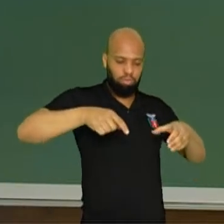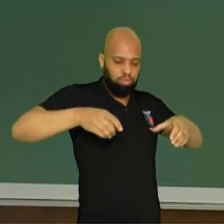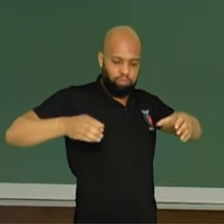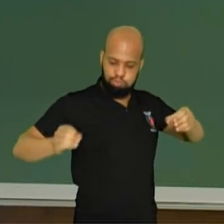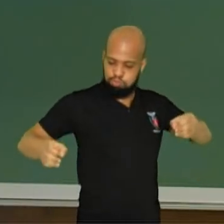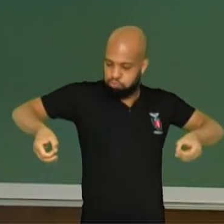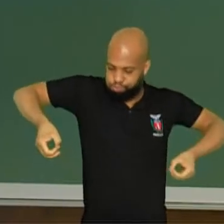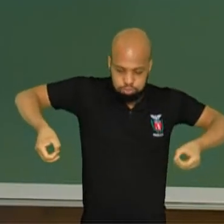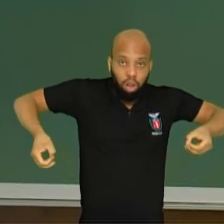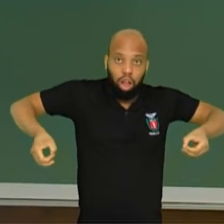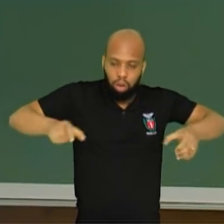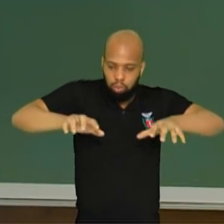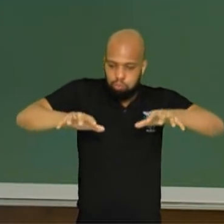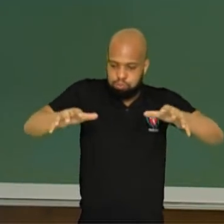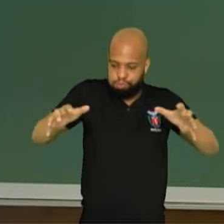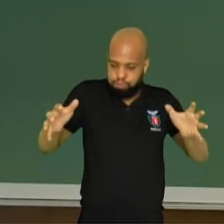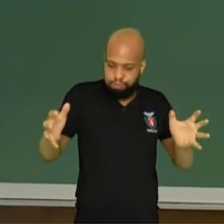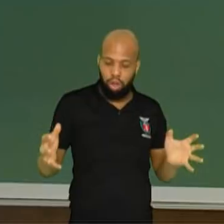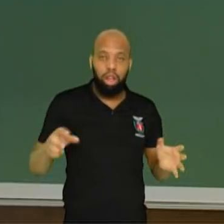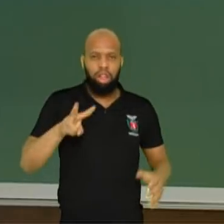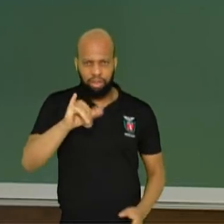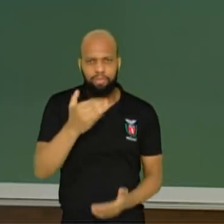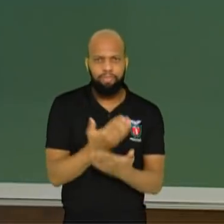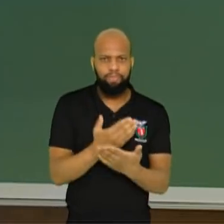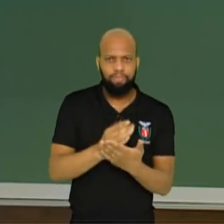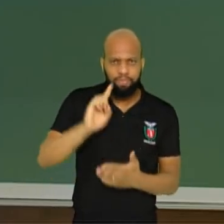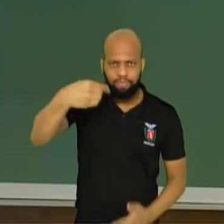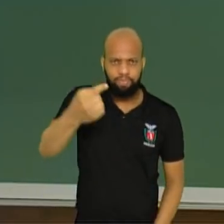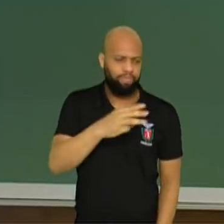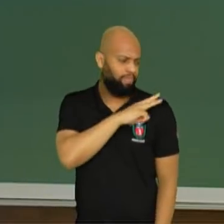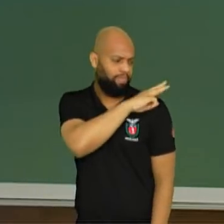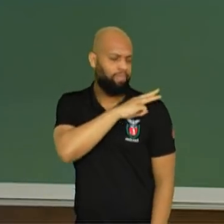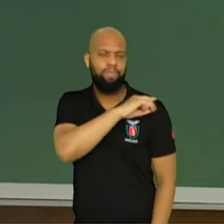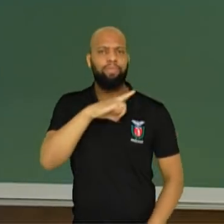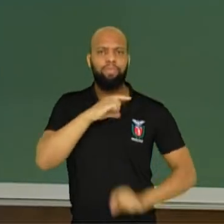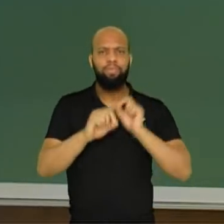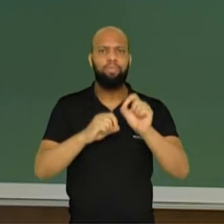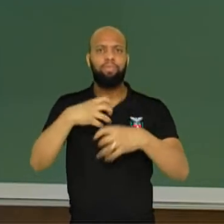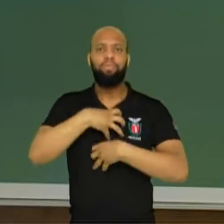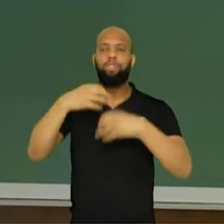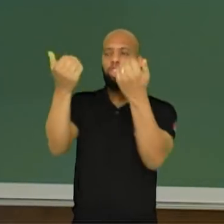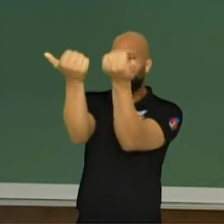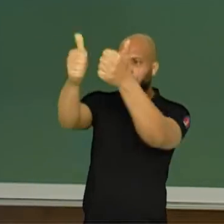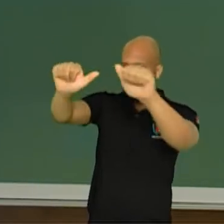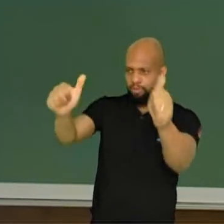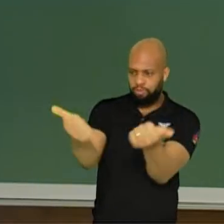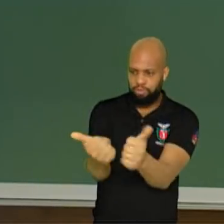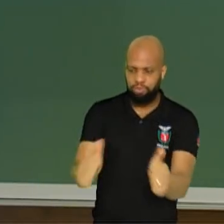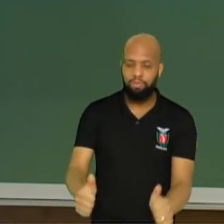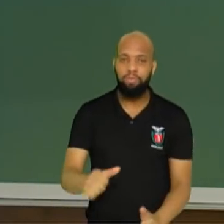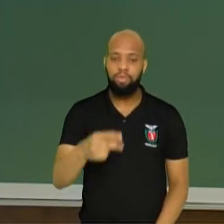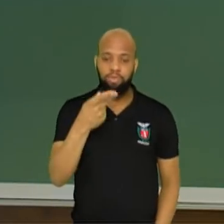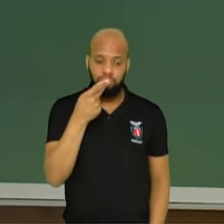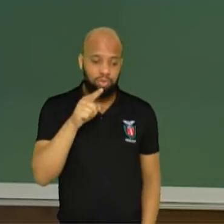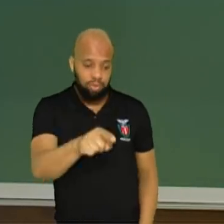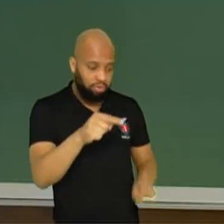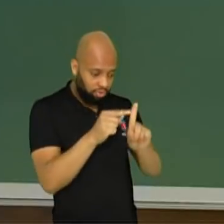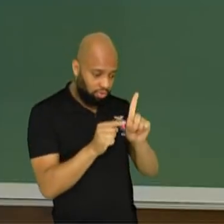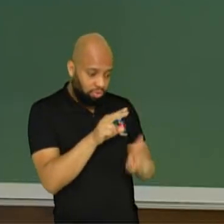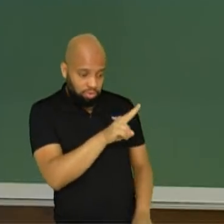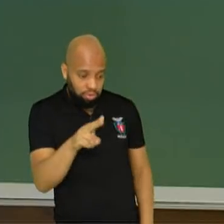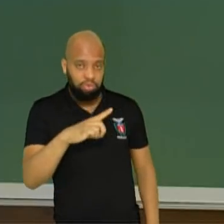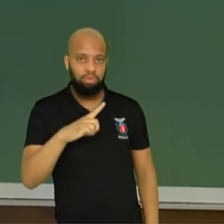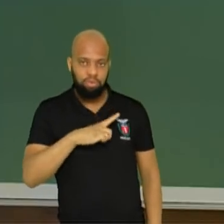Então, a gente vai estudar mais para frente, lá no ensino médio, que tem formatos que classificam esses tipos